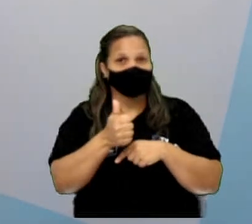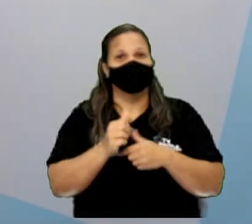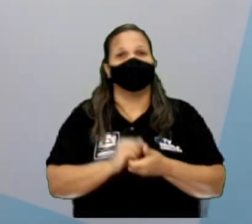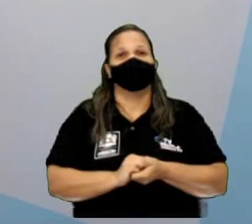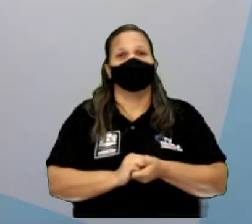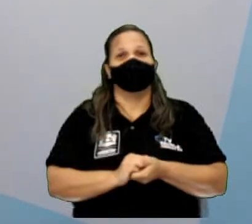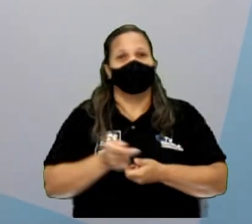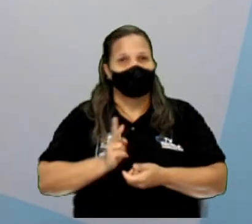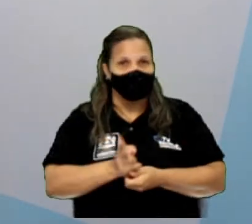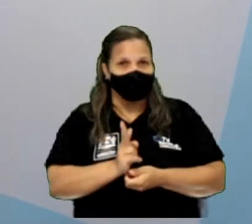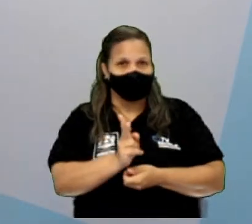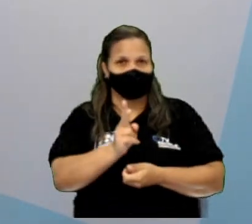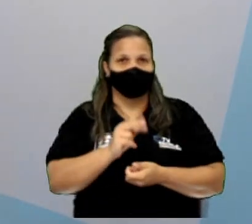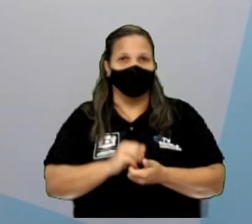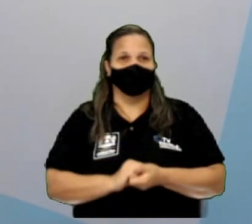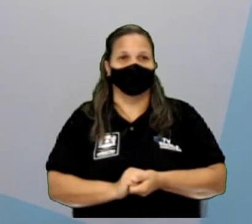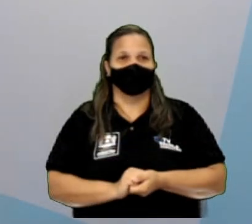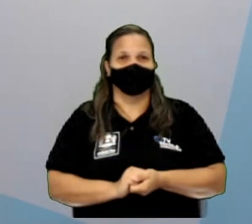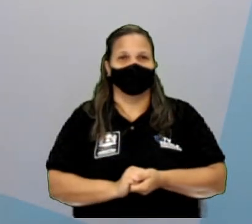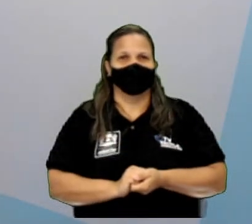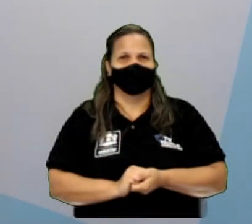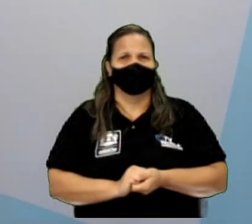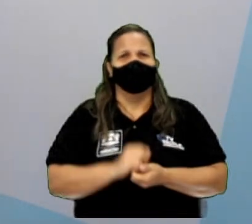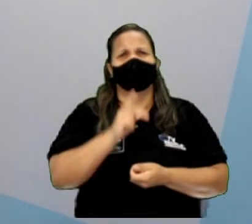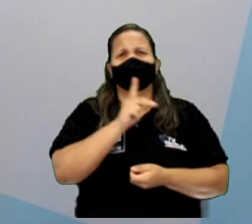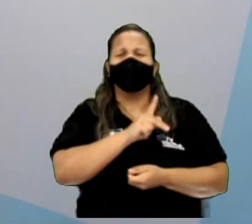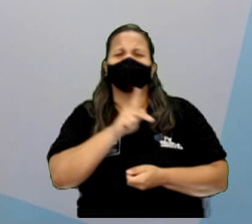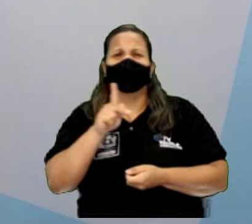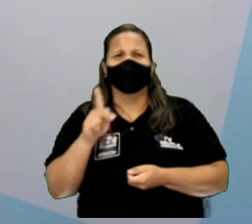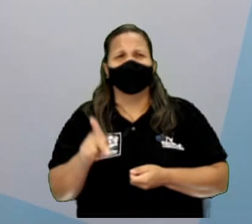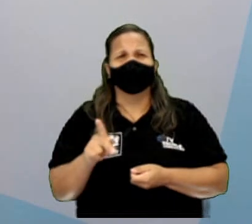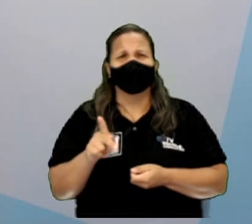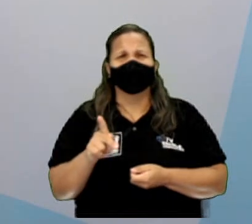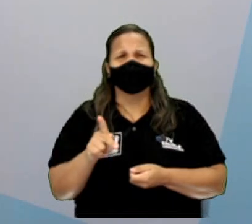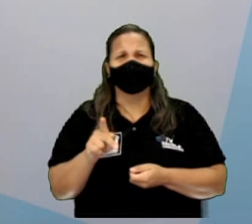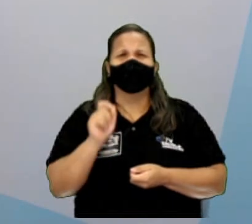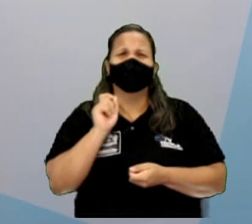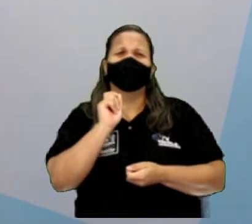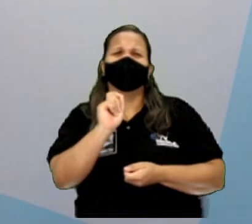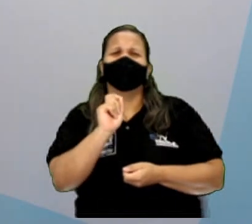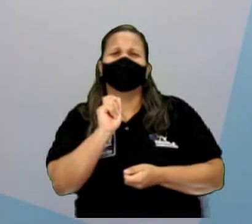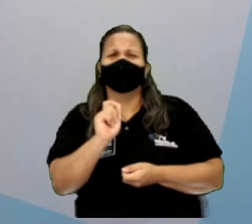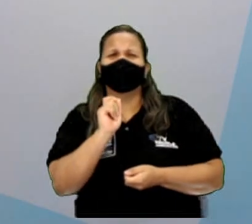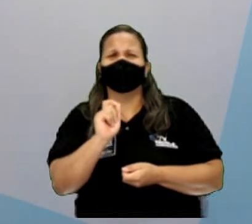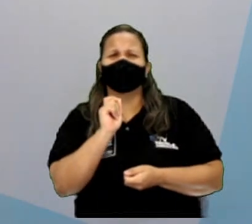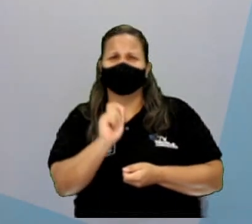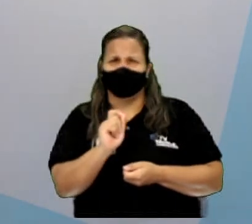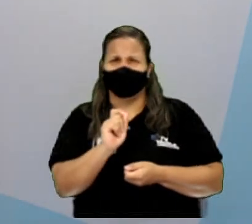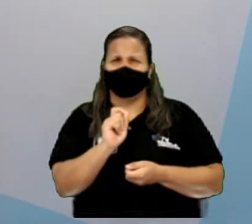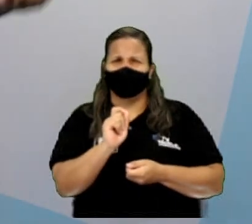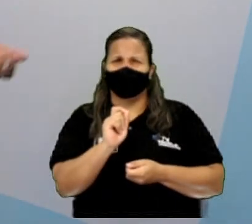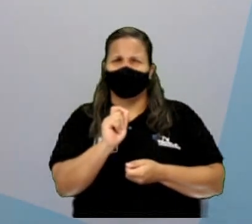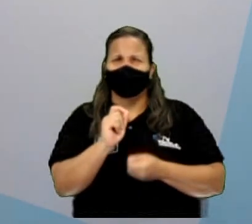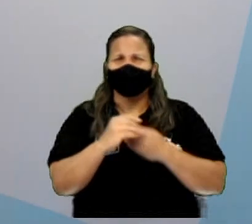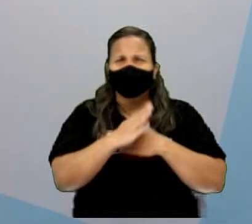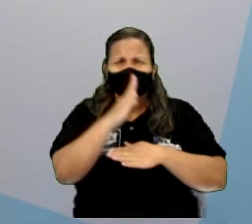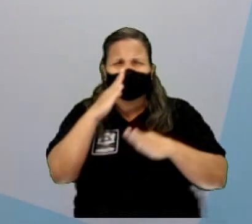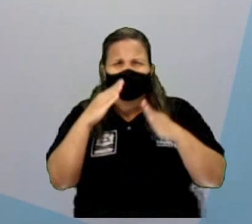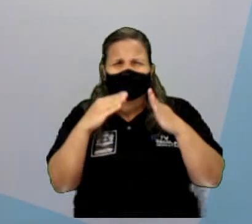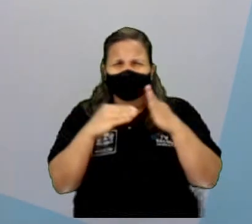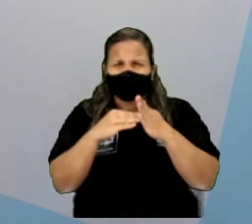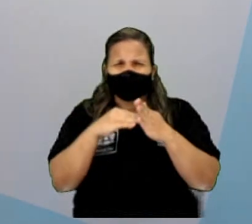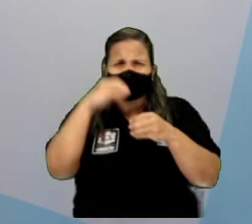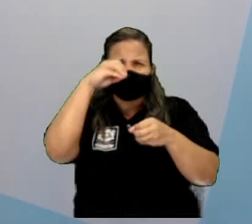seguir. Ah, professor, esses aspectos técnicos, eles estão presentes em todos os